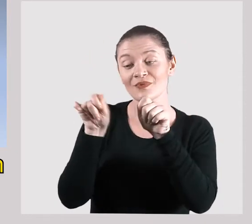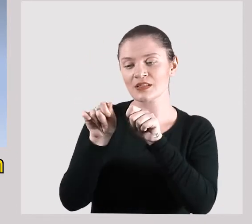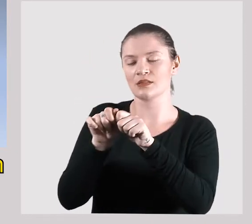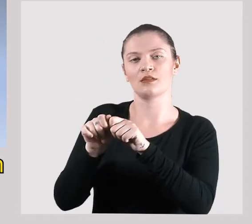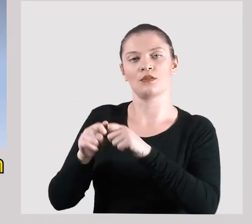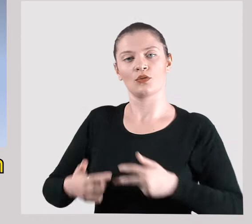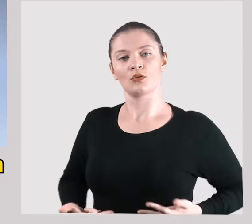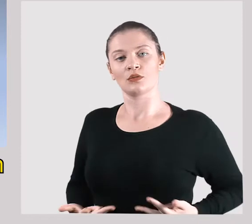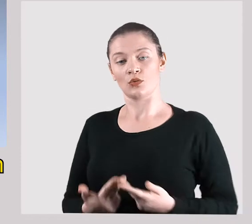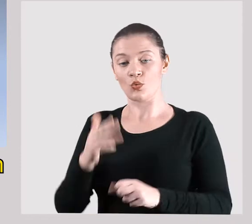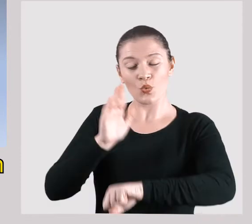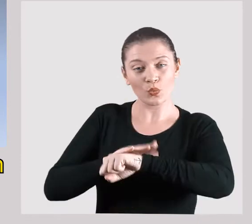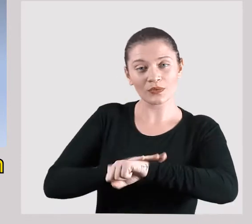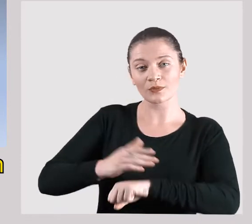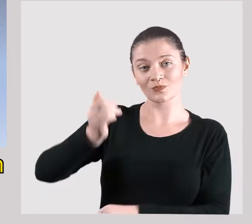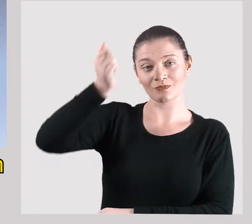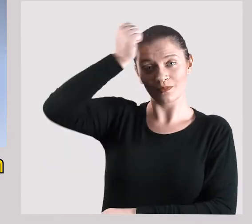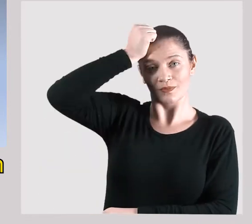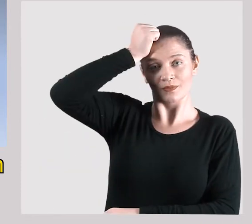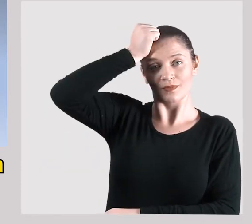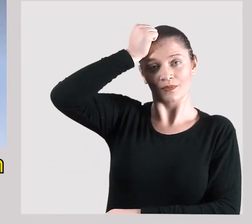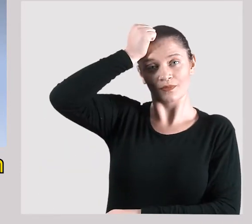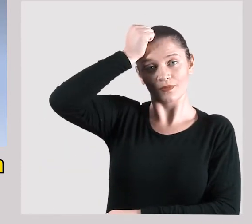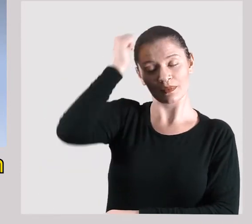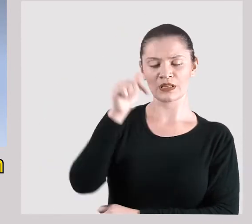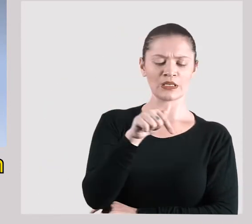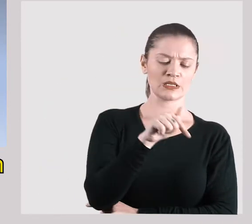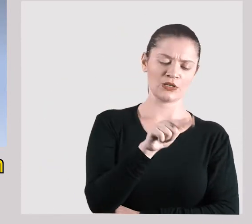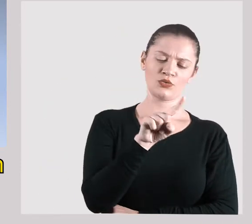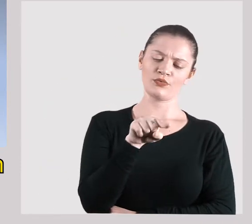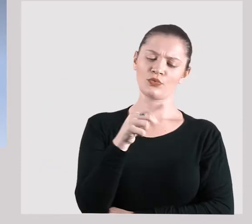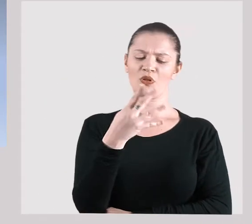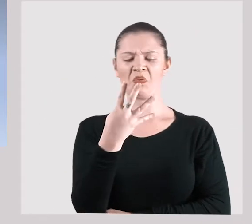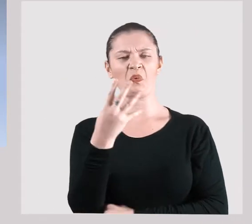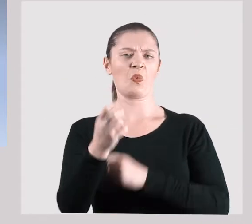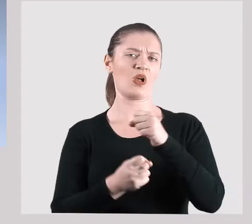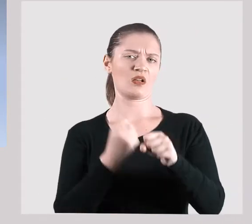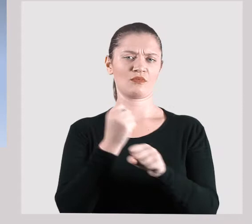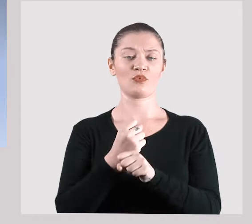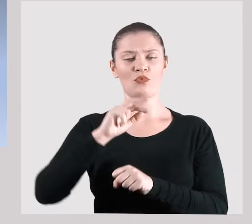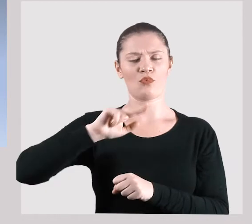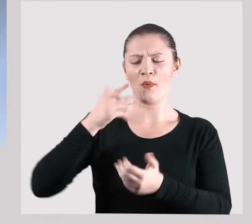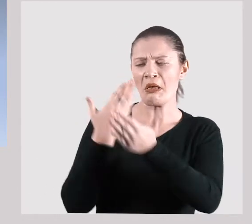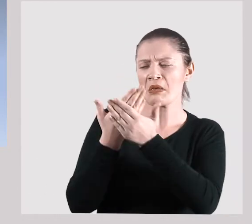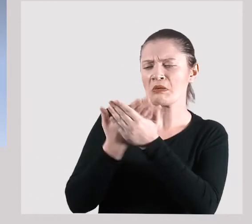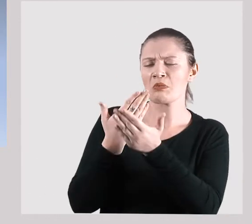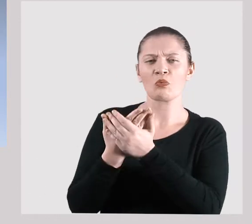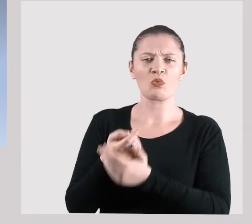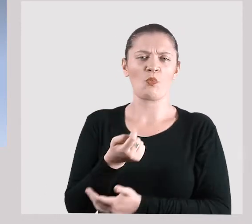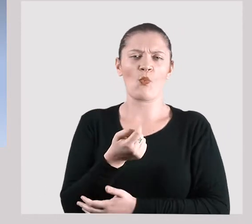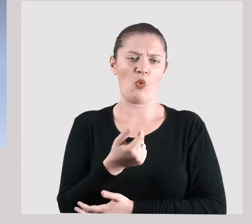tempo para se arrependerem da cirurgia foi de 7,4 anos. Então não é um estudo pequeno de 1 ano, 2